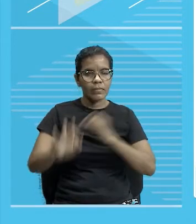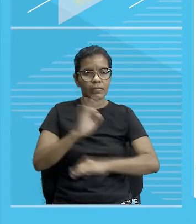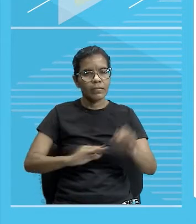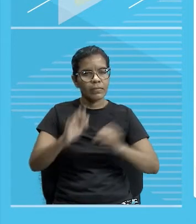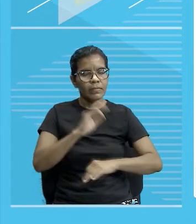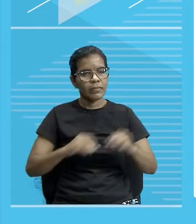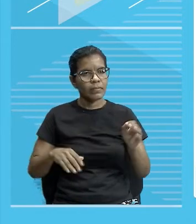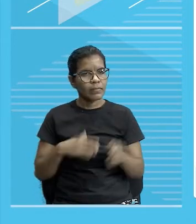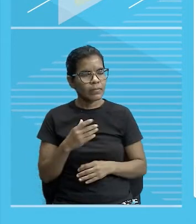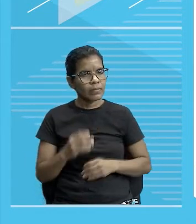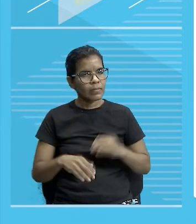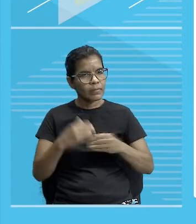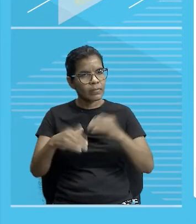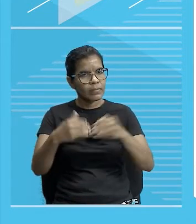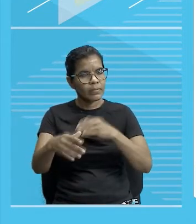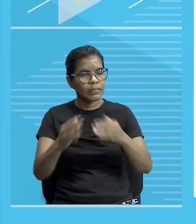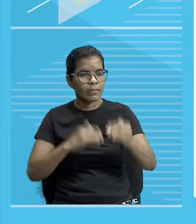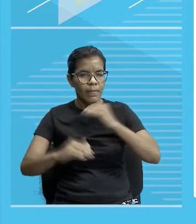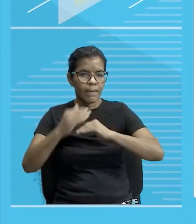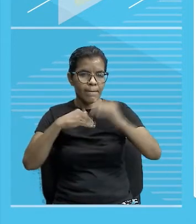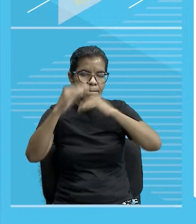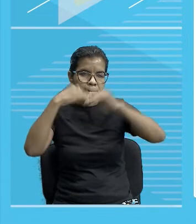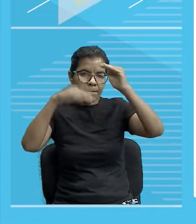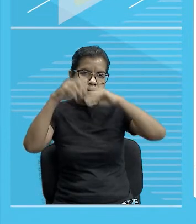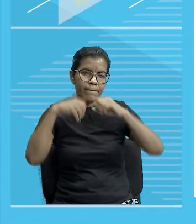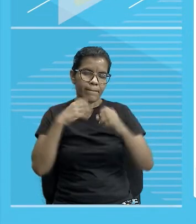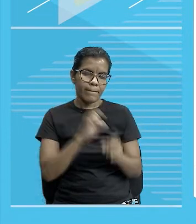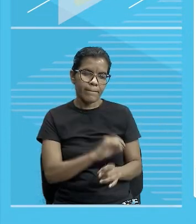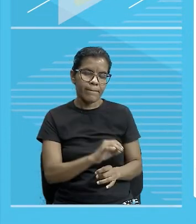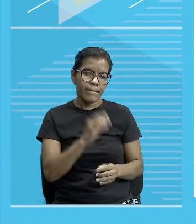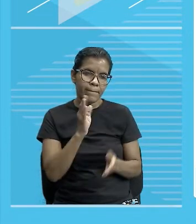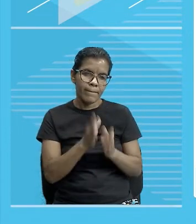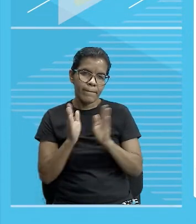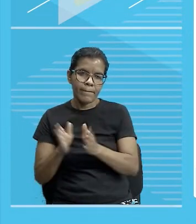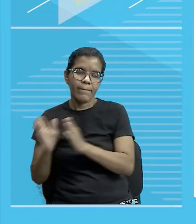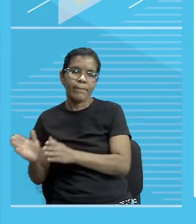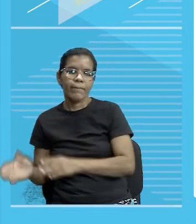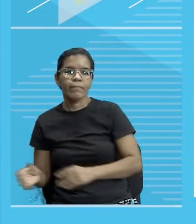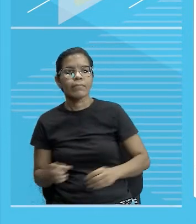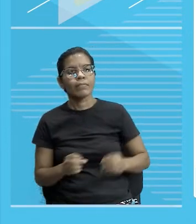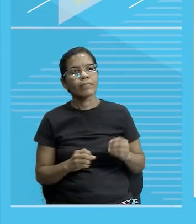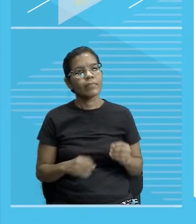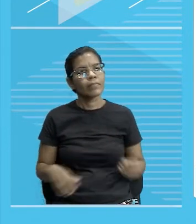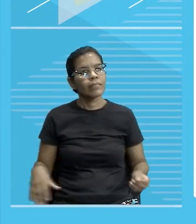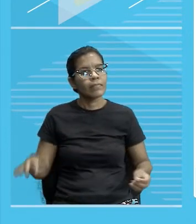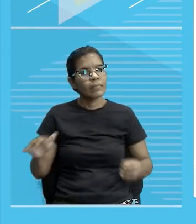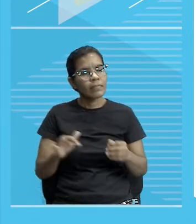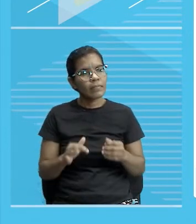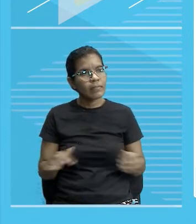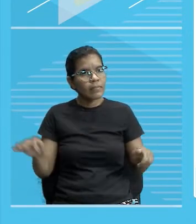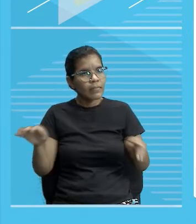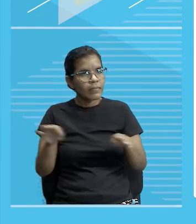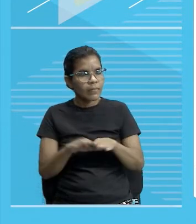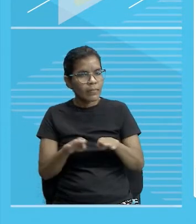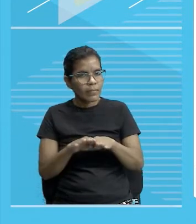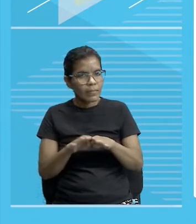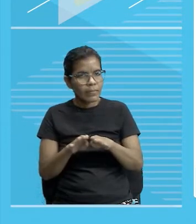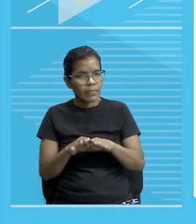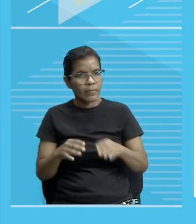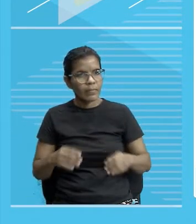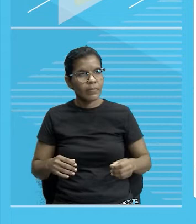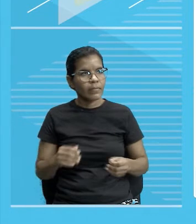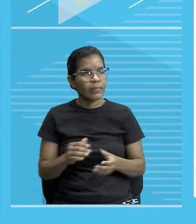procedimentos e processos detalhados e proporção de informação de retração ou seja